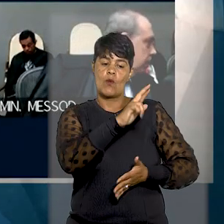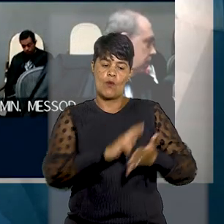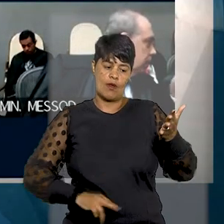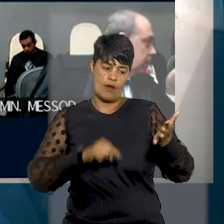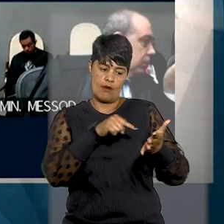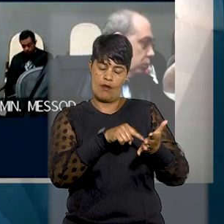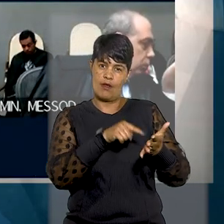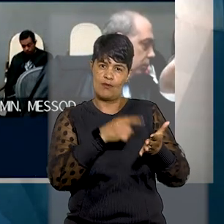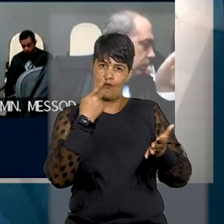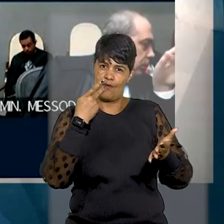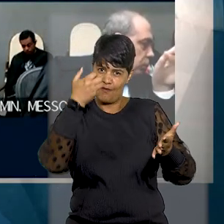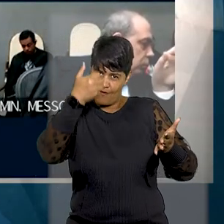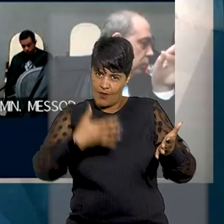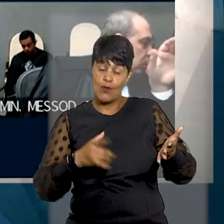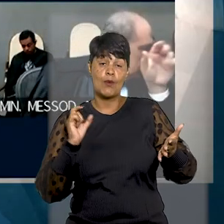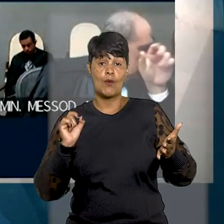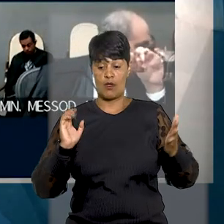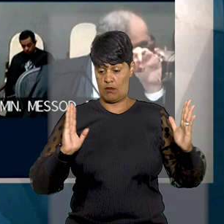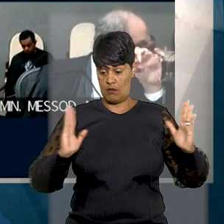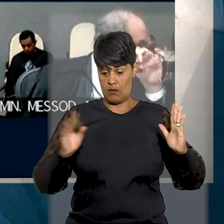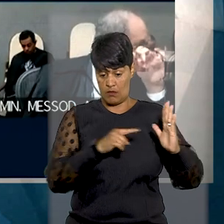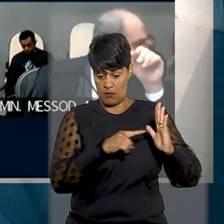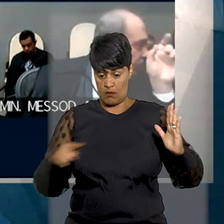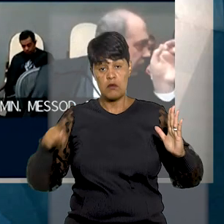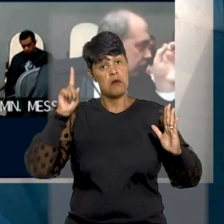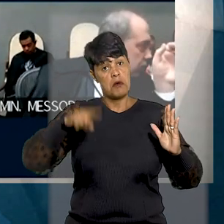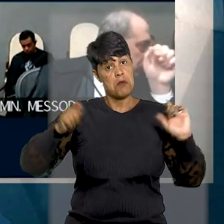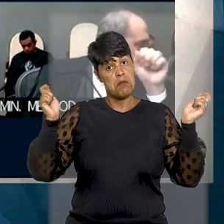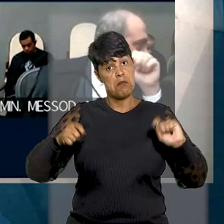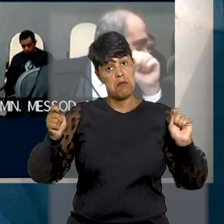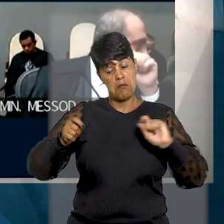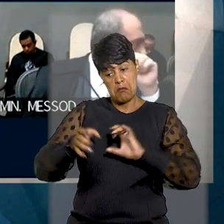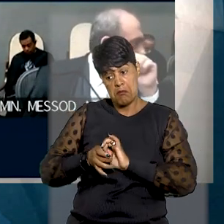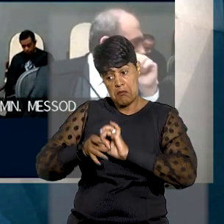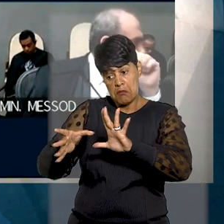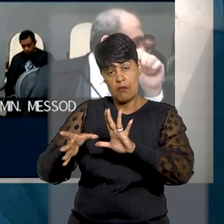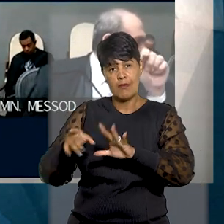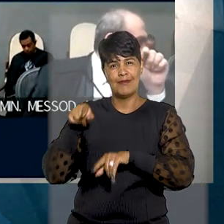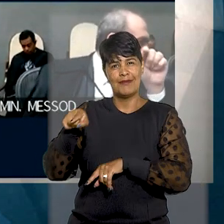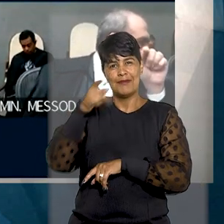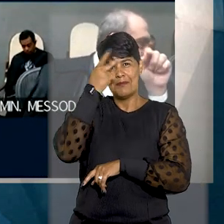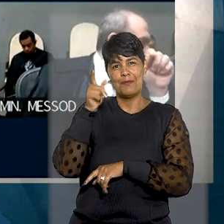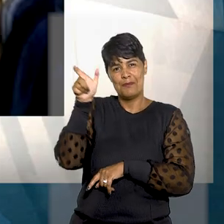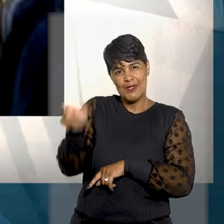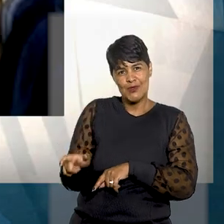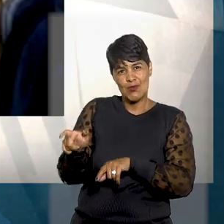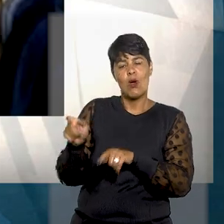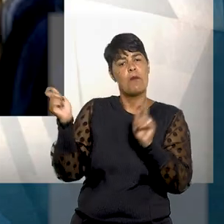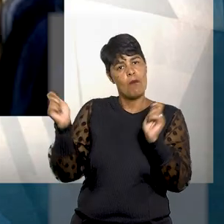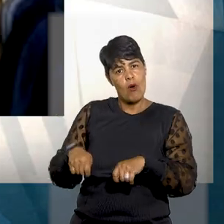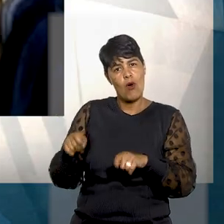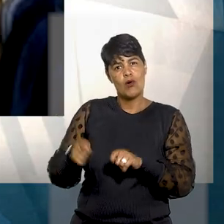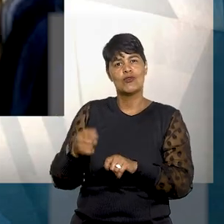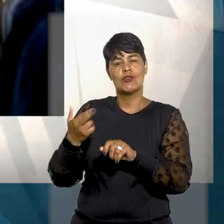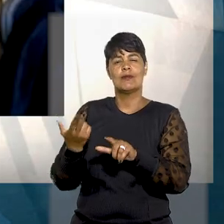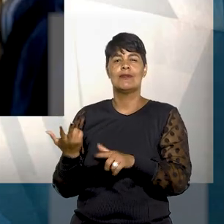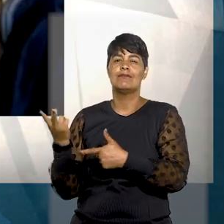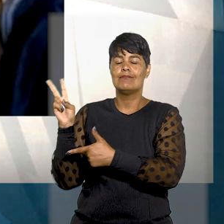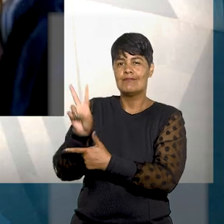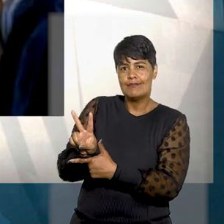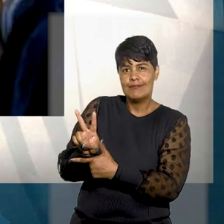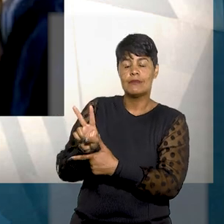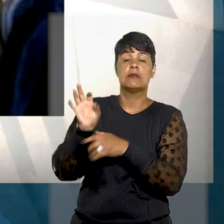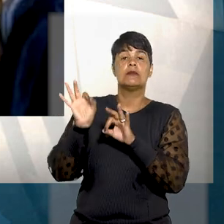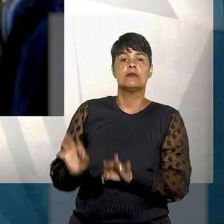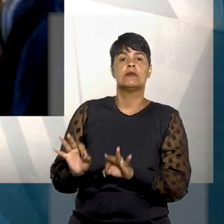de falta grave durante este período é um pressuposto objetivo para a concessão do livramento condicional e portanto não limita